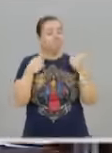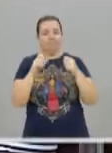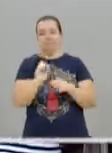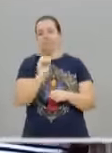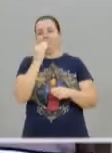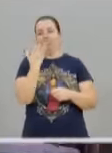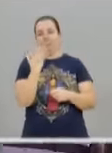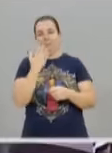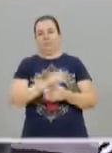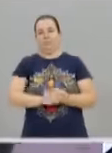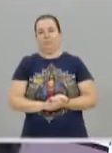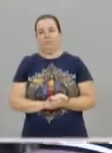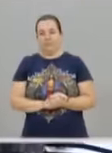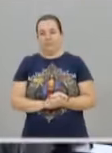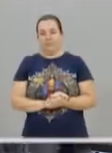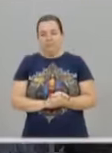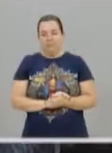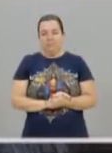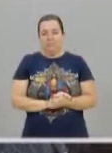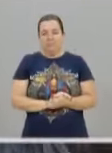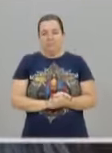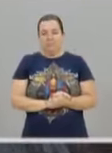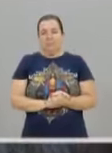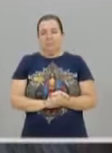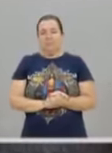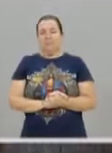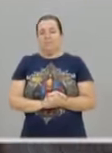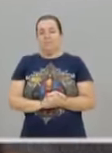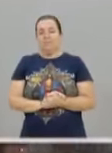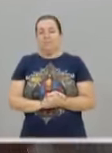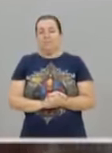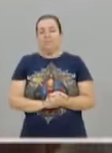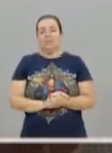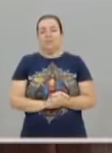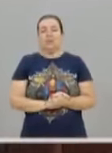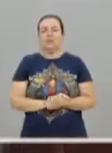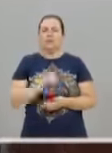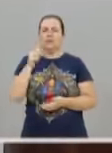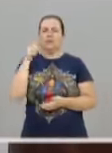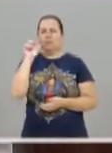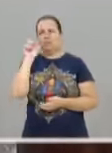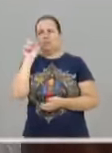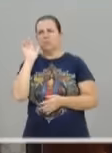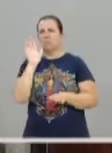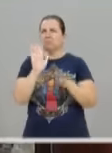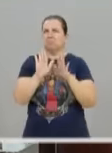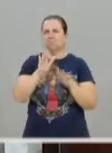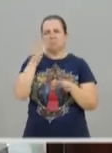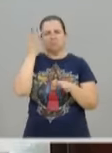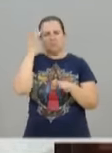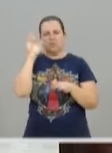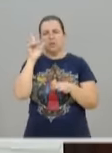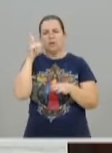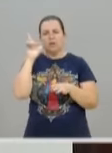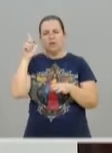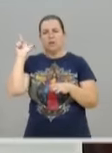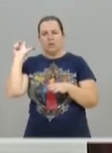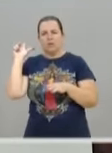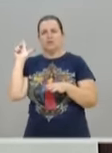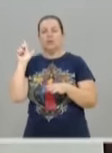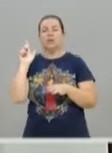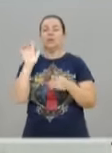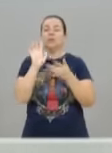processo quero voltar se não me engano ontem ou antes de ontem Jesus